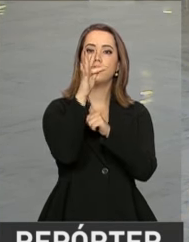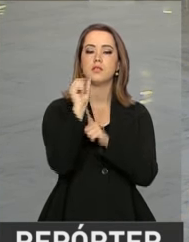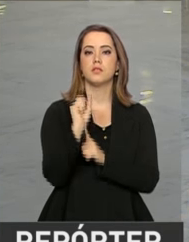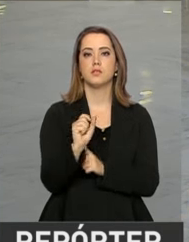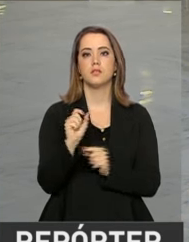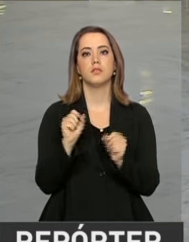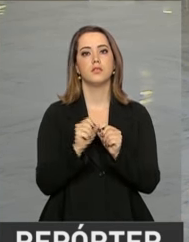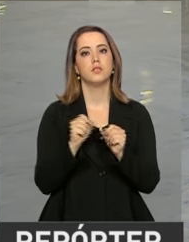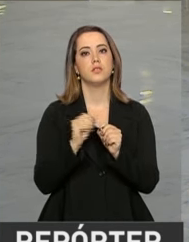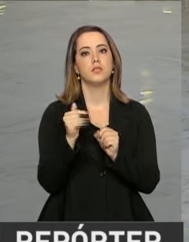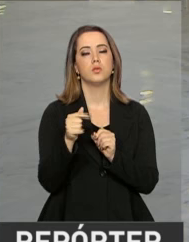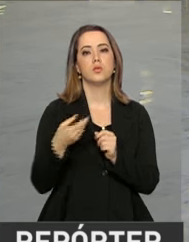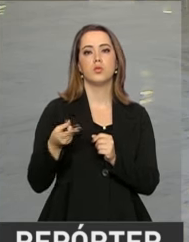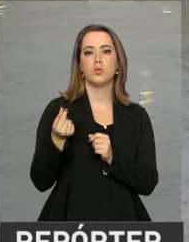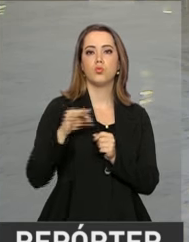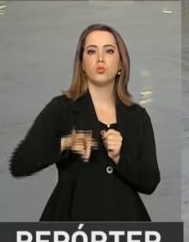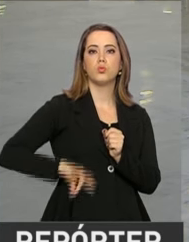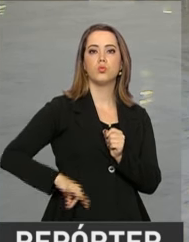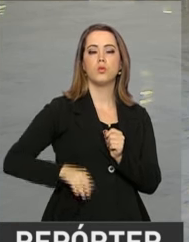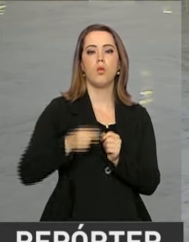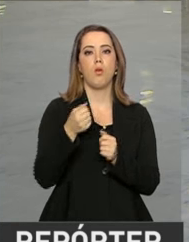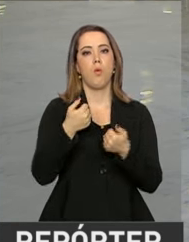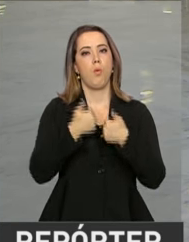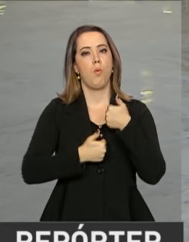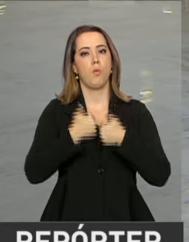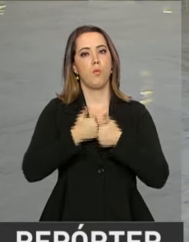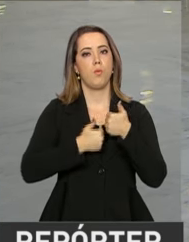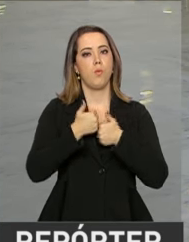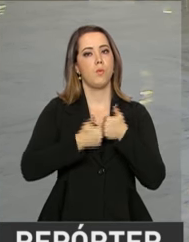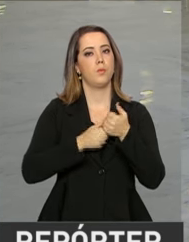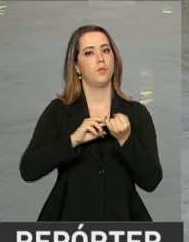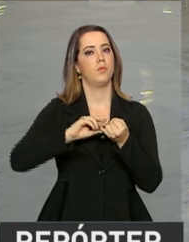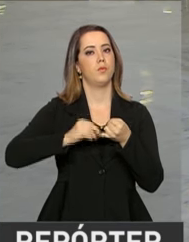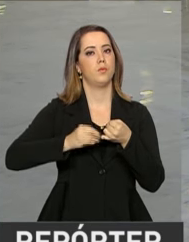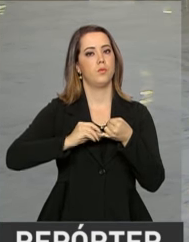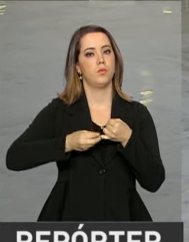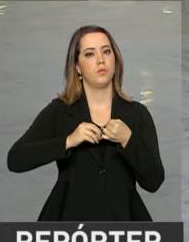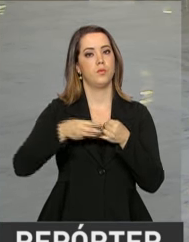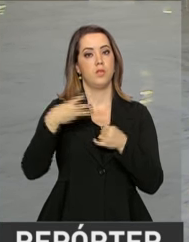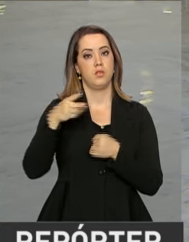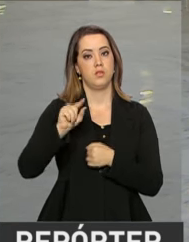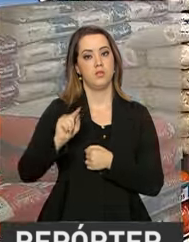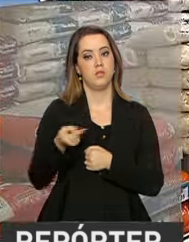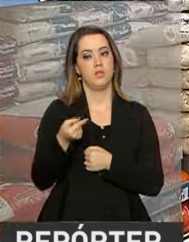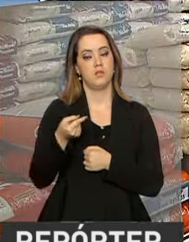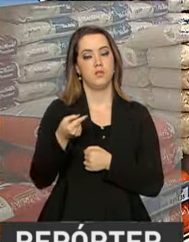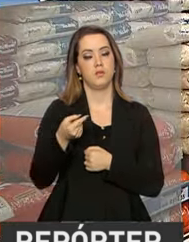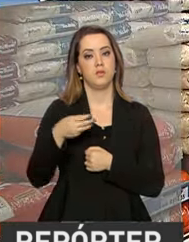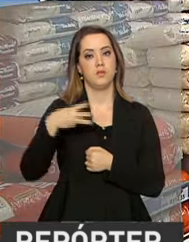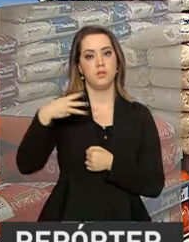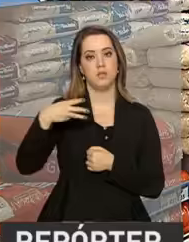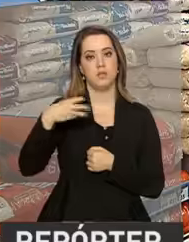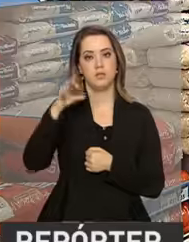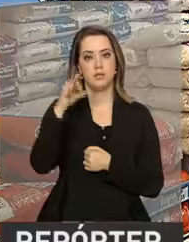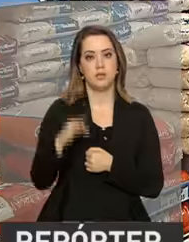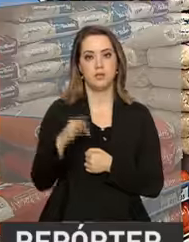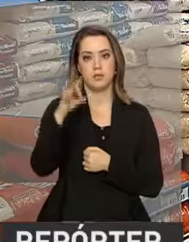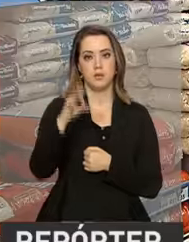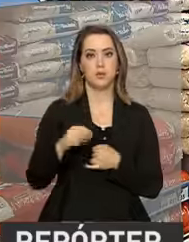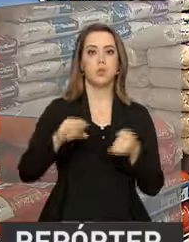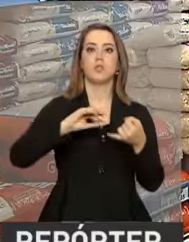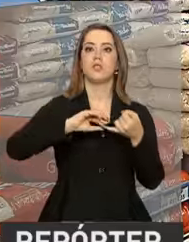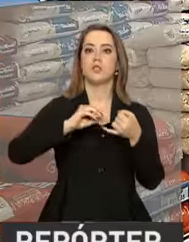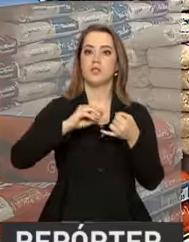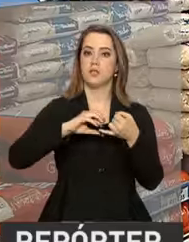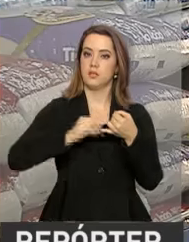pressionou no bolso do consumidor foi o arroz e o feijão. O arroz teve uma alta de 3,3% e o feijão carioca de